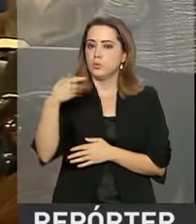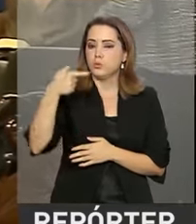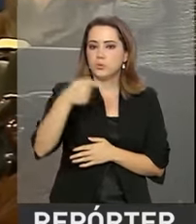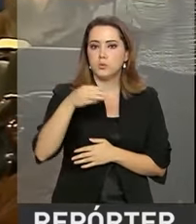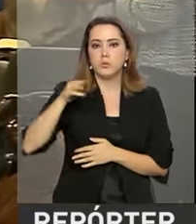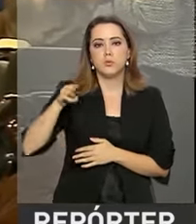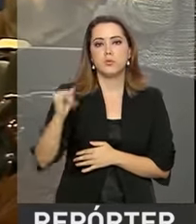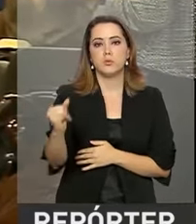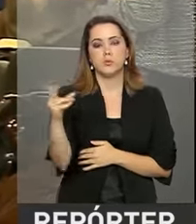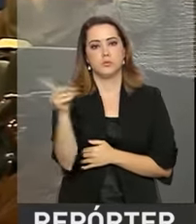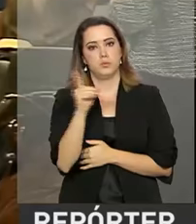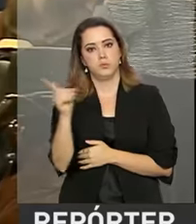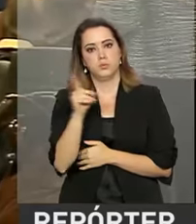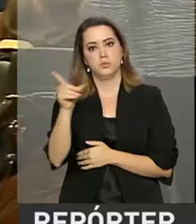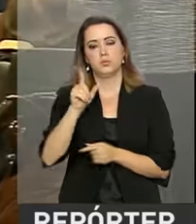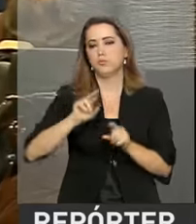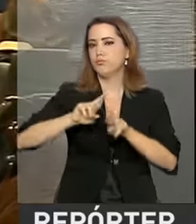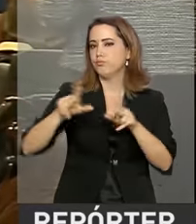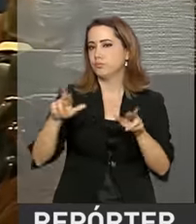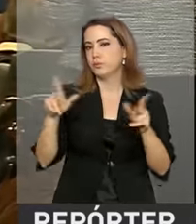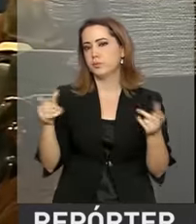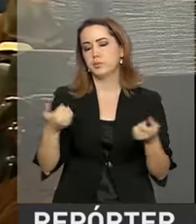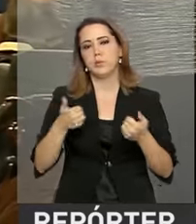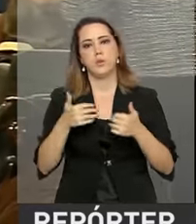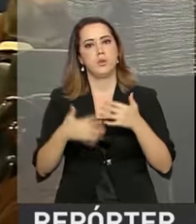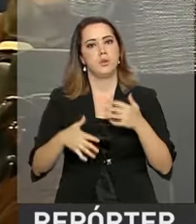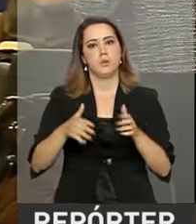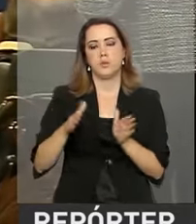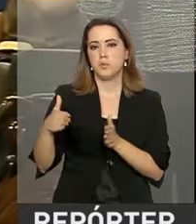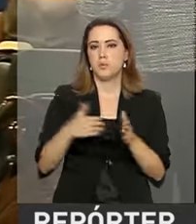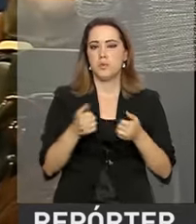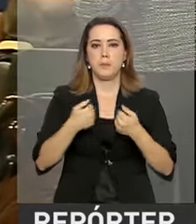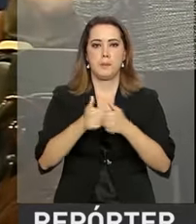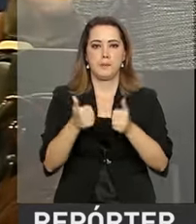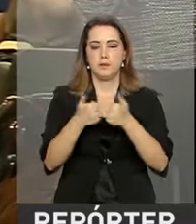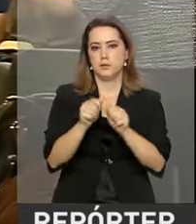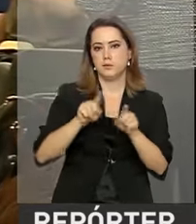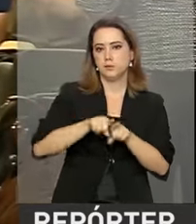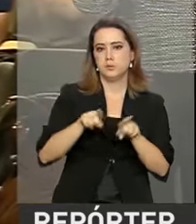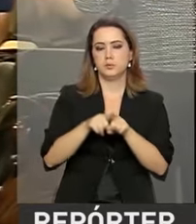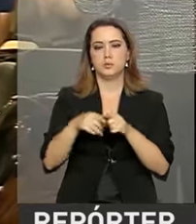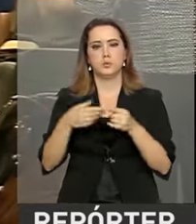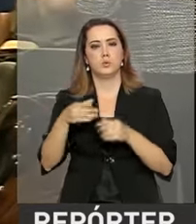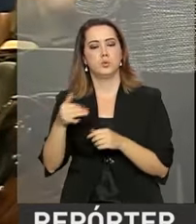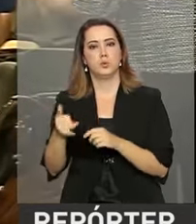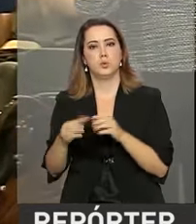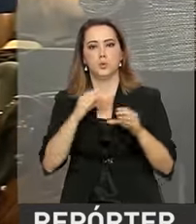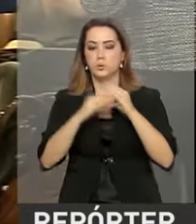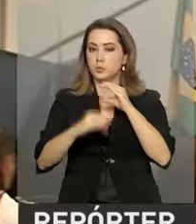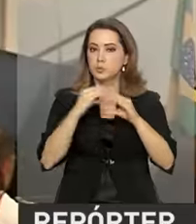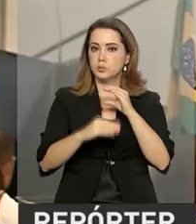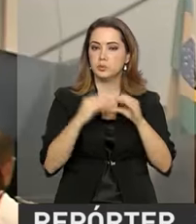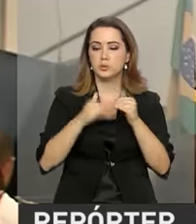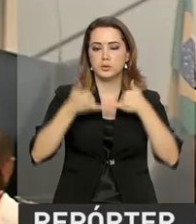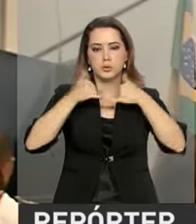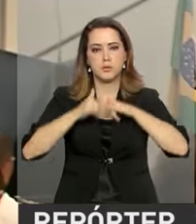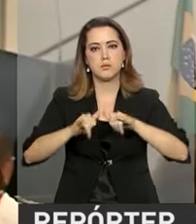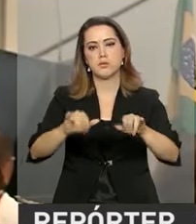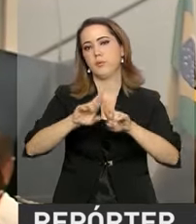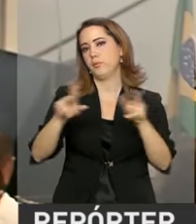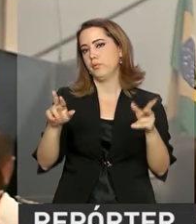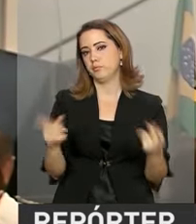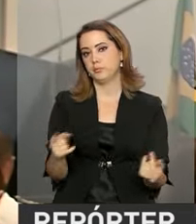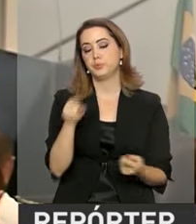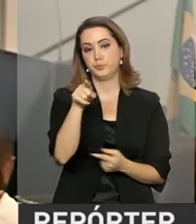dólares em áreas como mobilidade urbana, telecomunicações e geração e transmissão de energia. Uma das